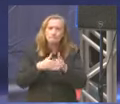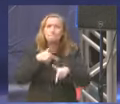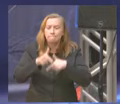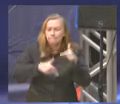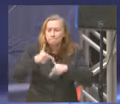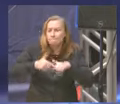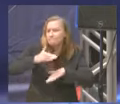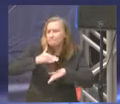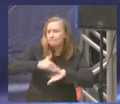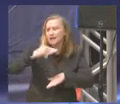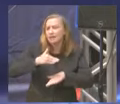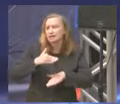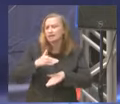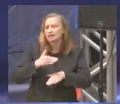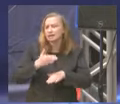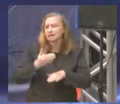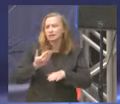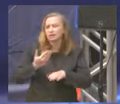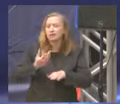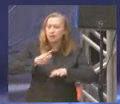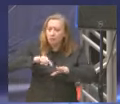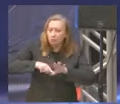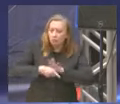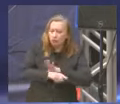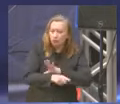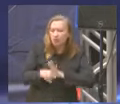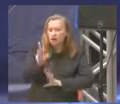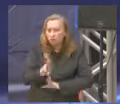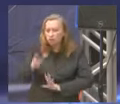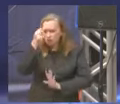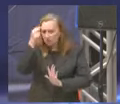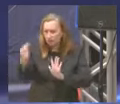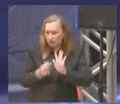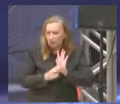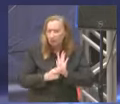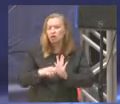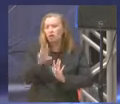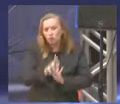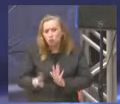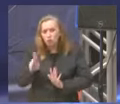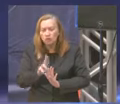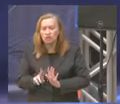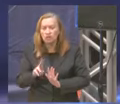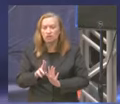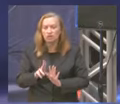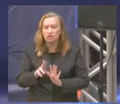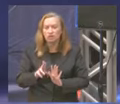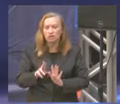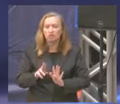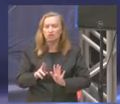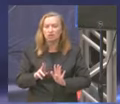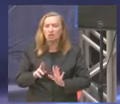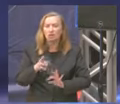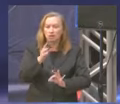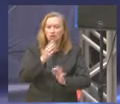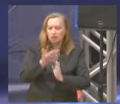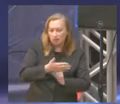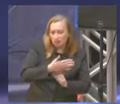trabalhar mais fundamentalmente usando tecnologia, usando inteligência artificial.